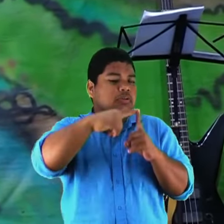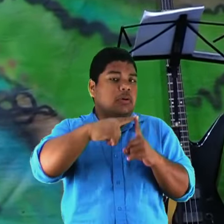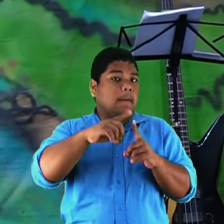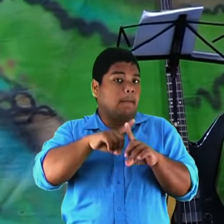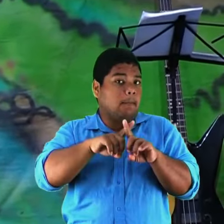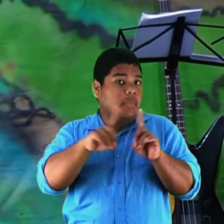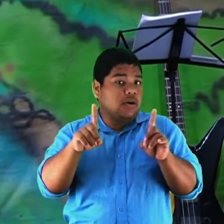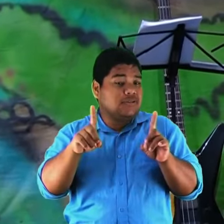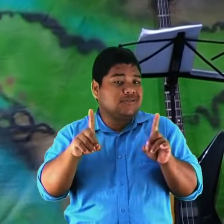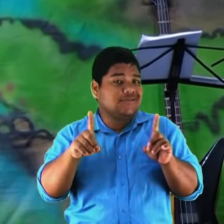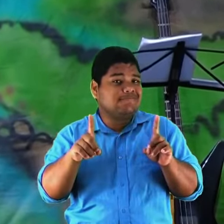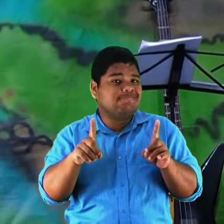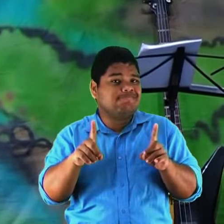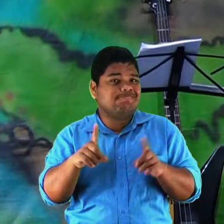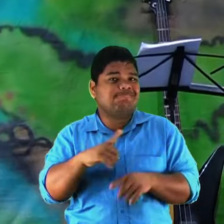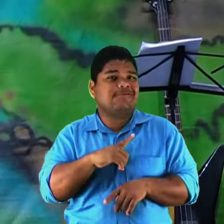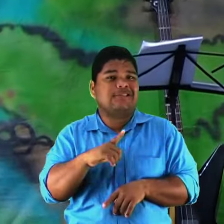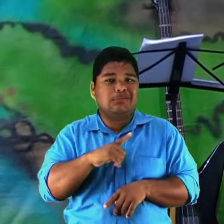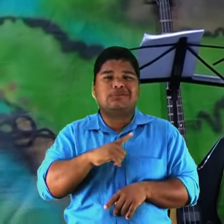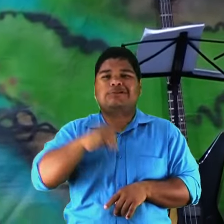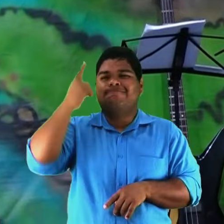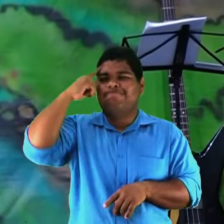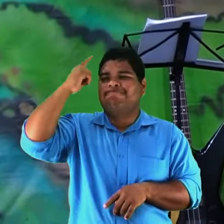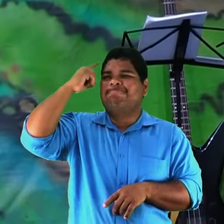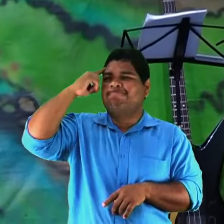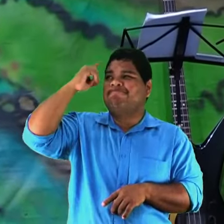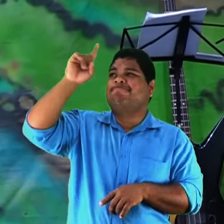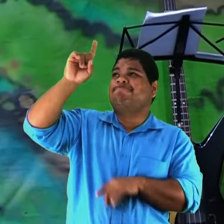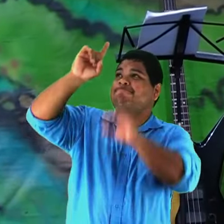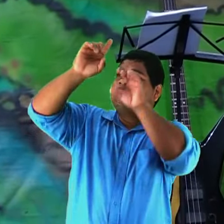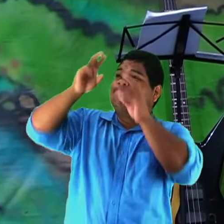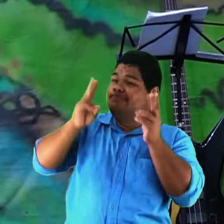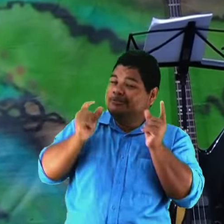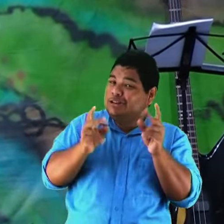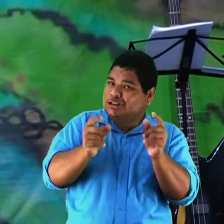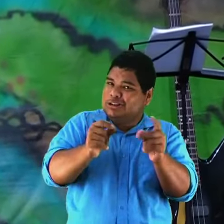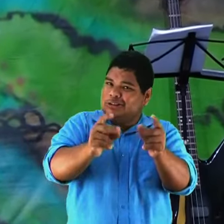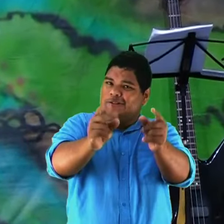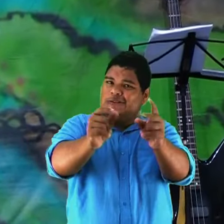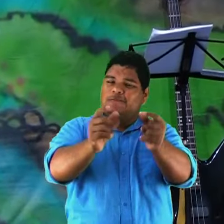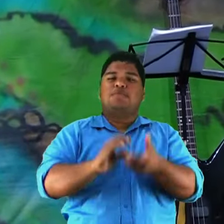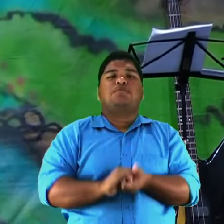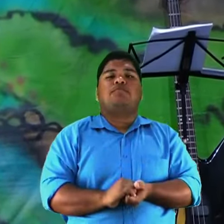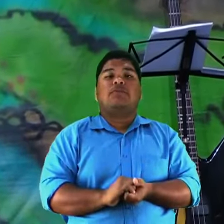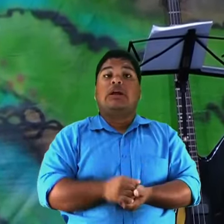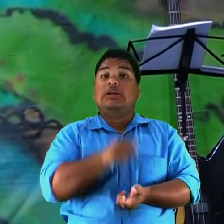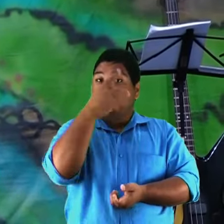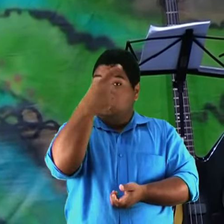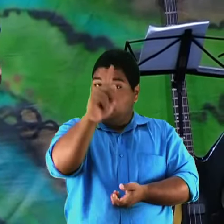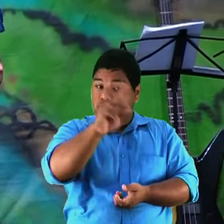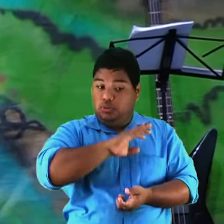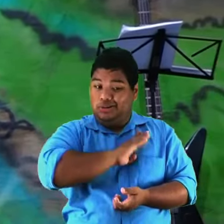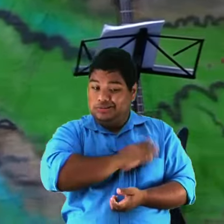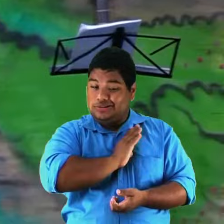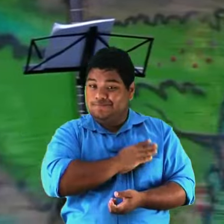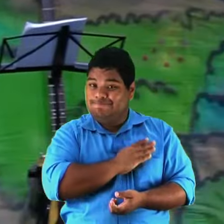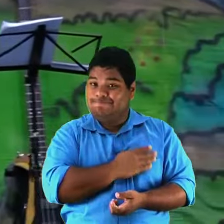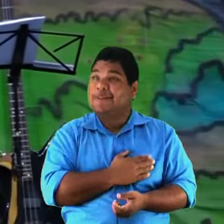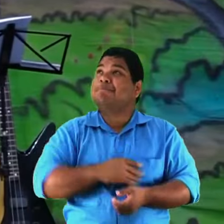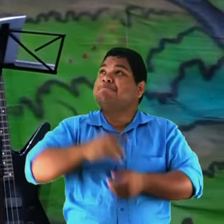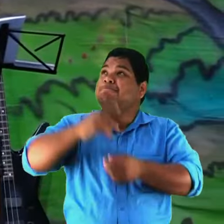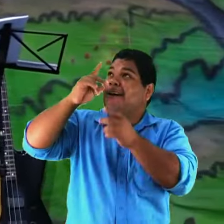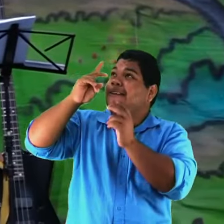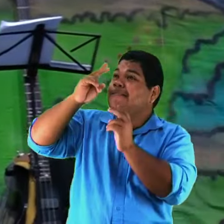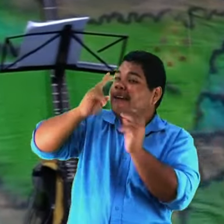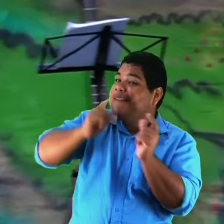isso, estamos pensando na eternidade. Então seu coração está no que é eterno, não no que é passageiro. Está